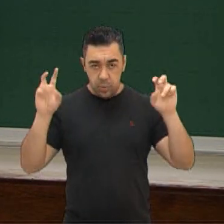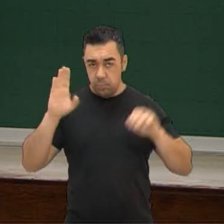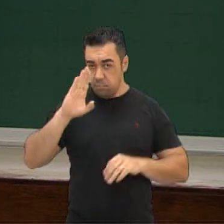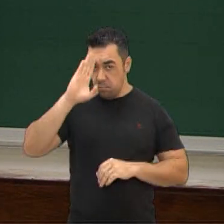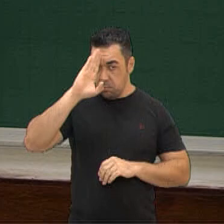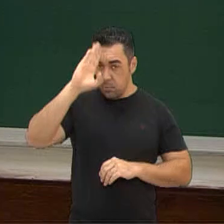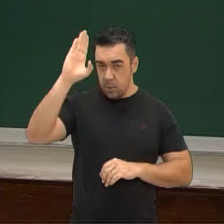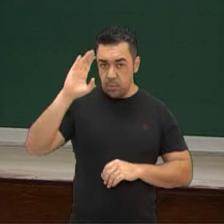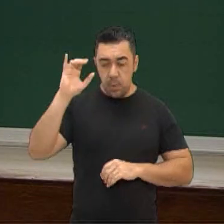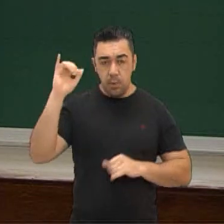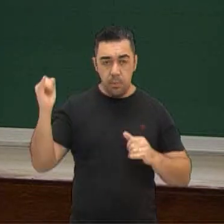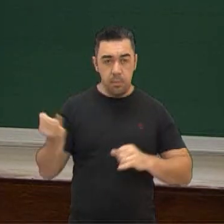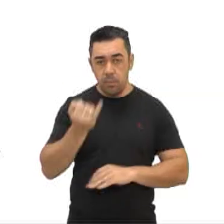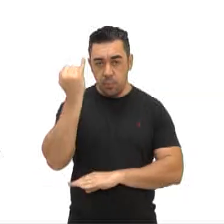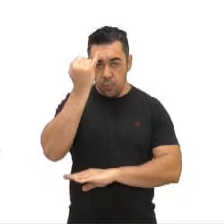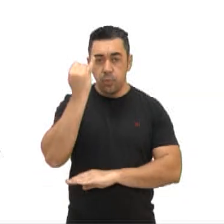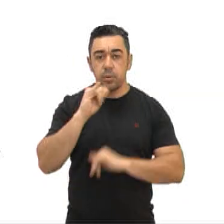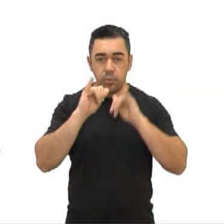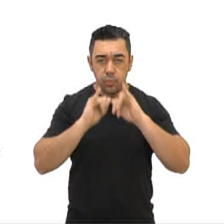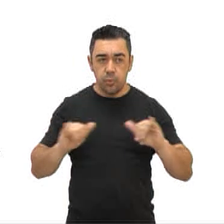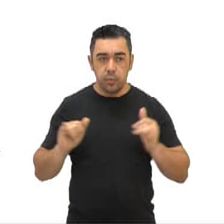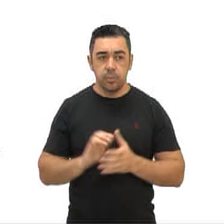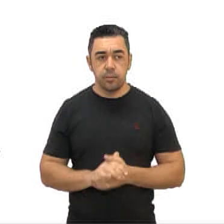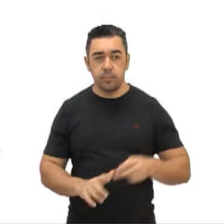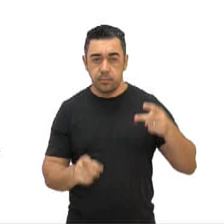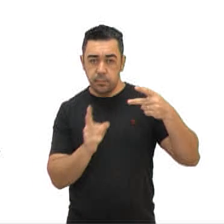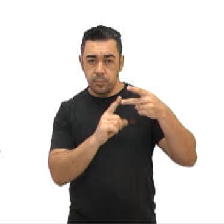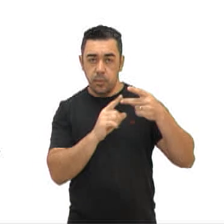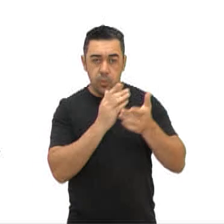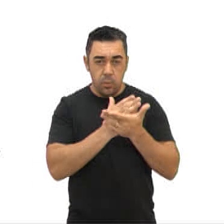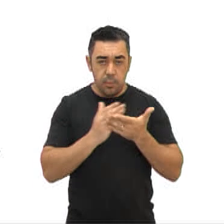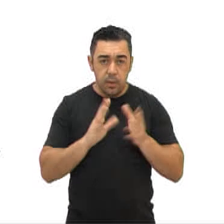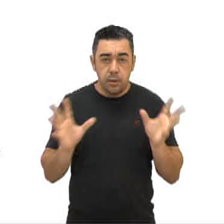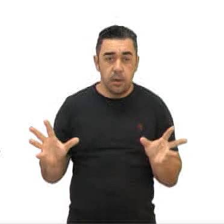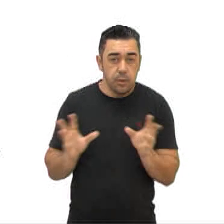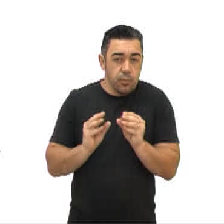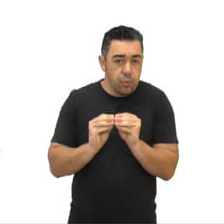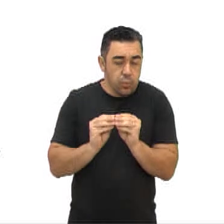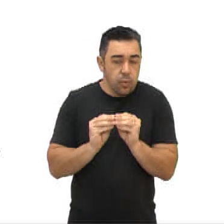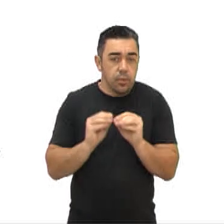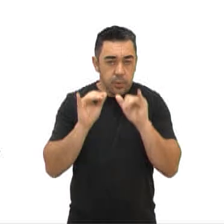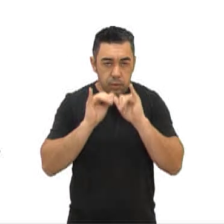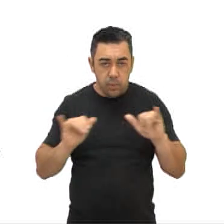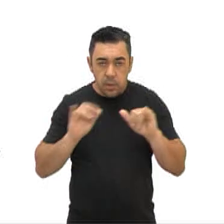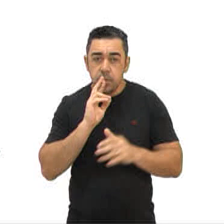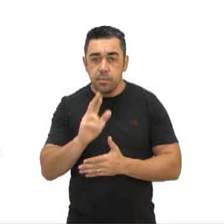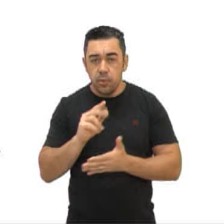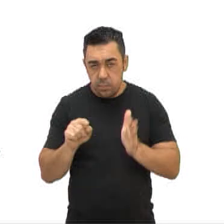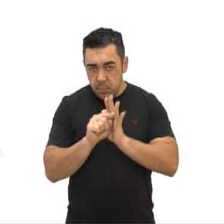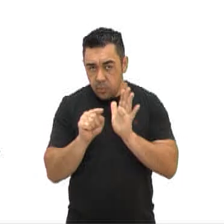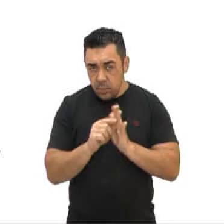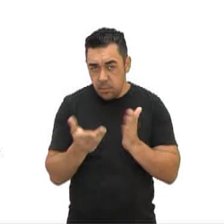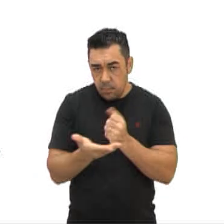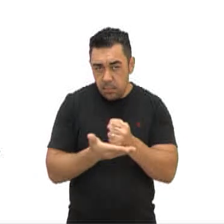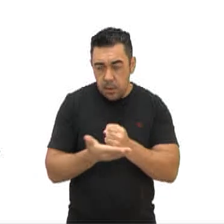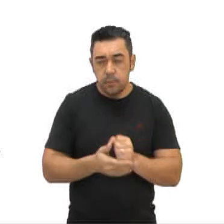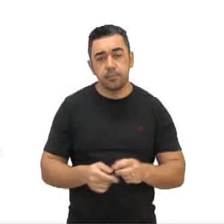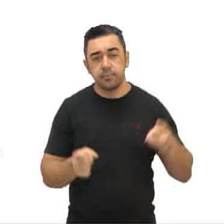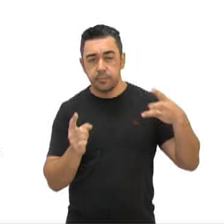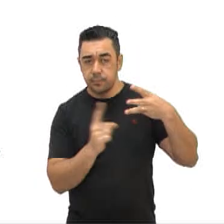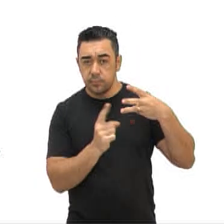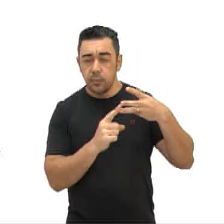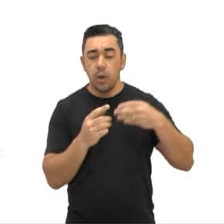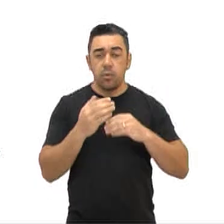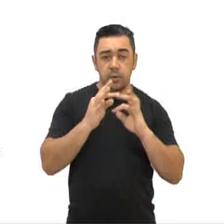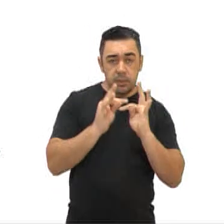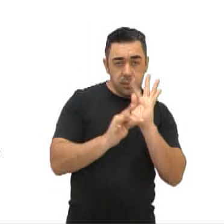da notícia, a entrada resume a notícia e responde às perguntas básicas, e o corpo da notícia